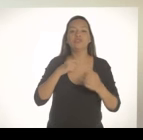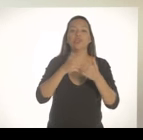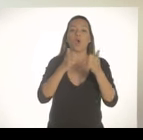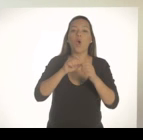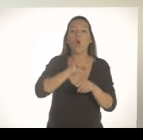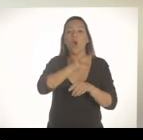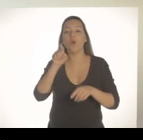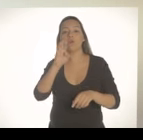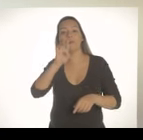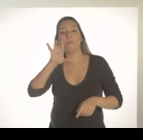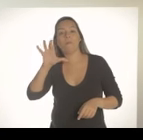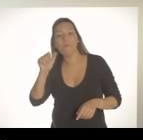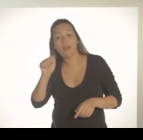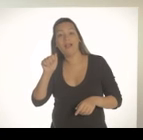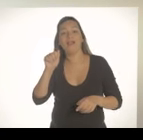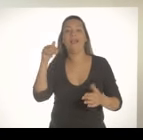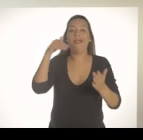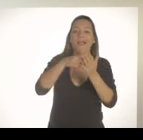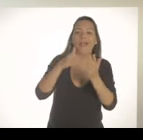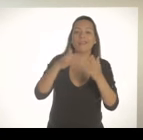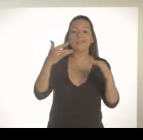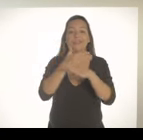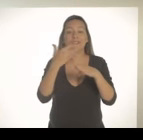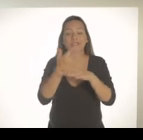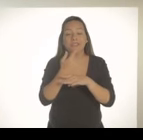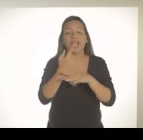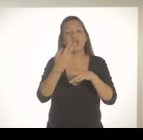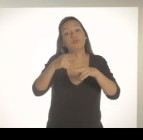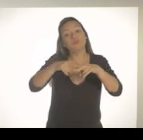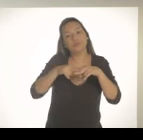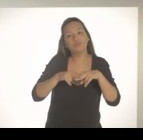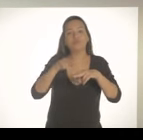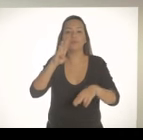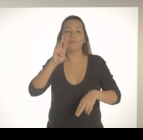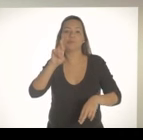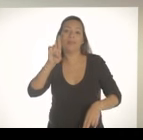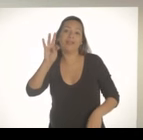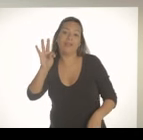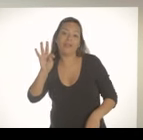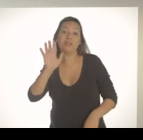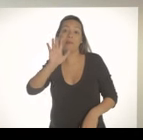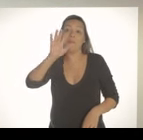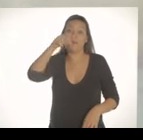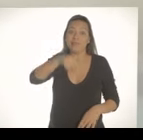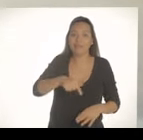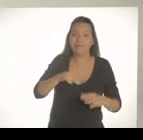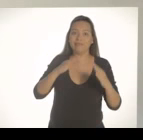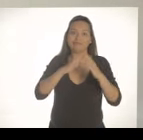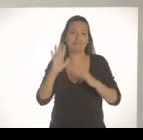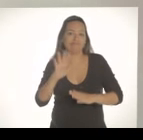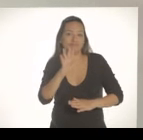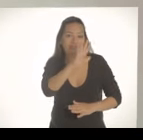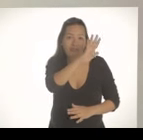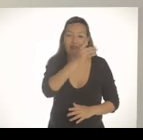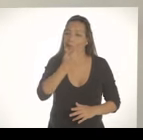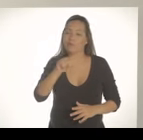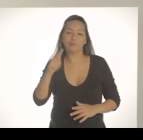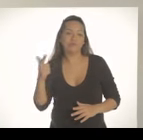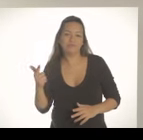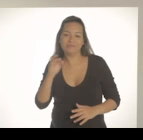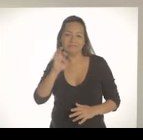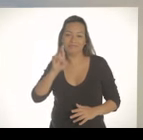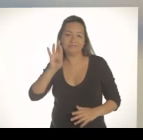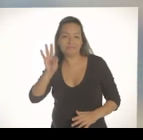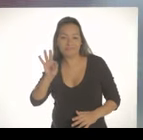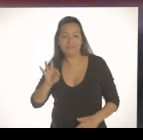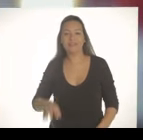da cidade, devido ao BRT. Mas o BRT não está suprindo a necessidade de quem mora aqui na comunidade. Porque ainda não foi dessa